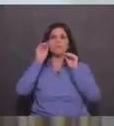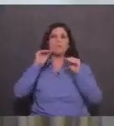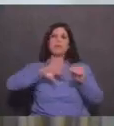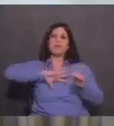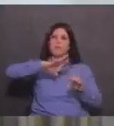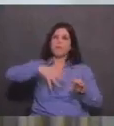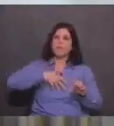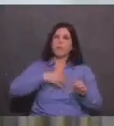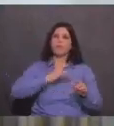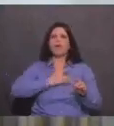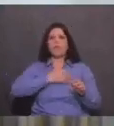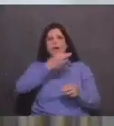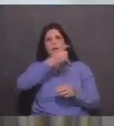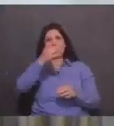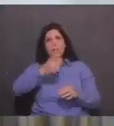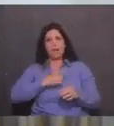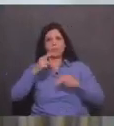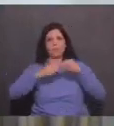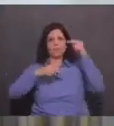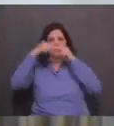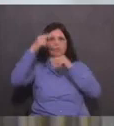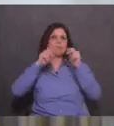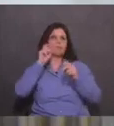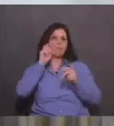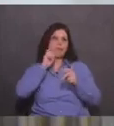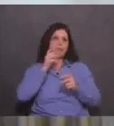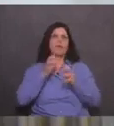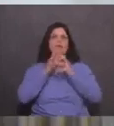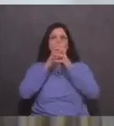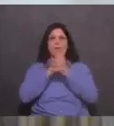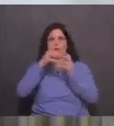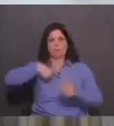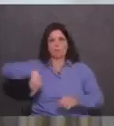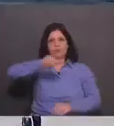love peace, to build it and defend it. Oremos.